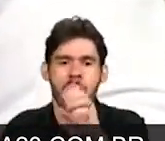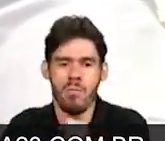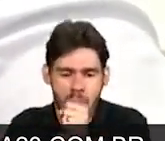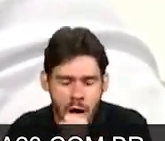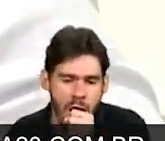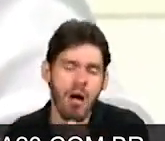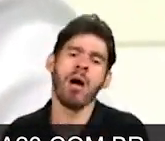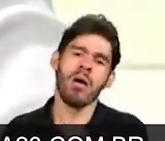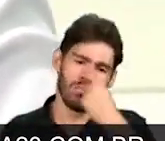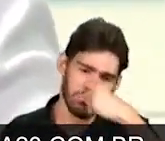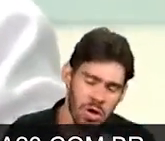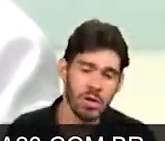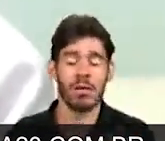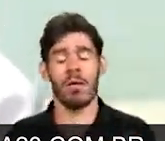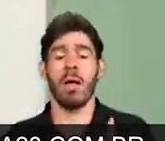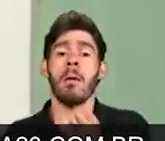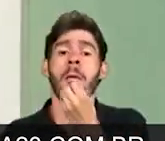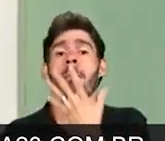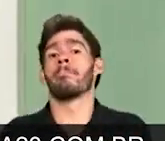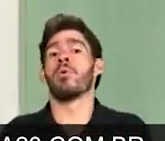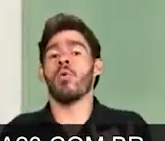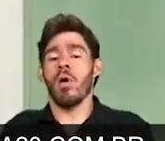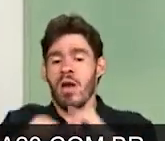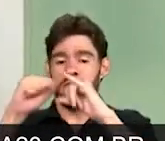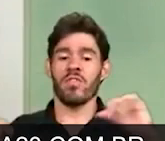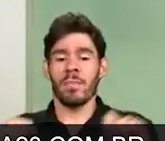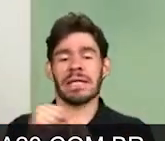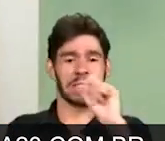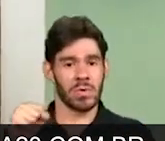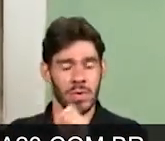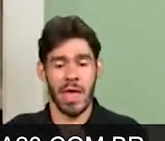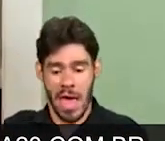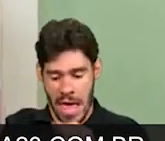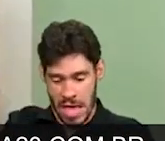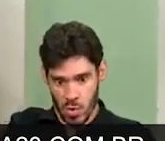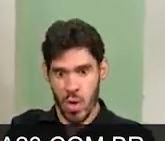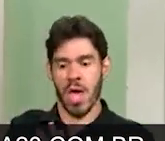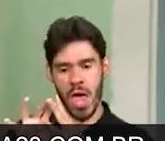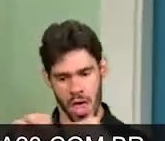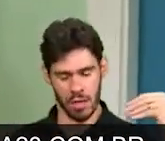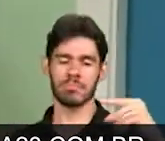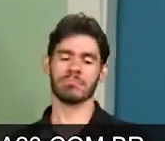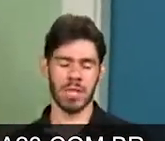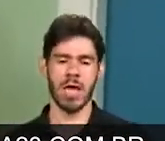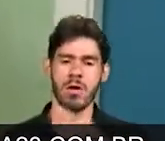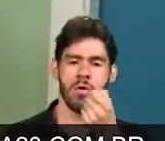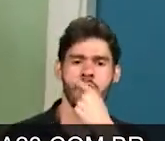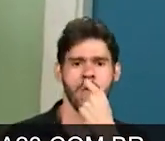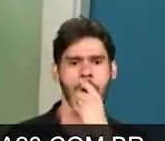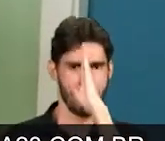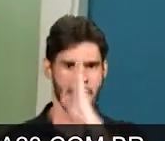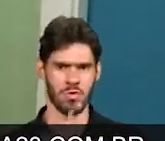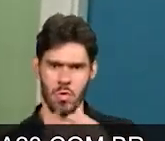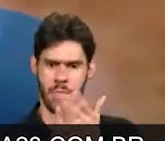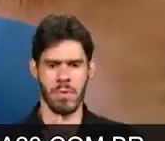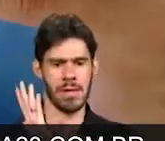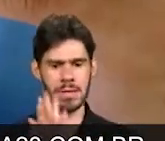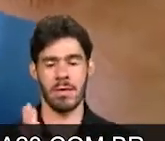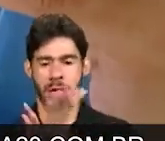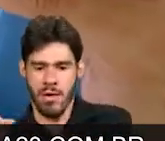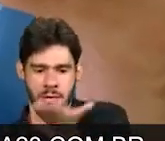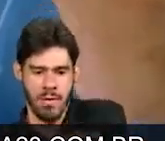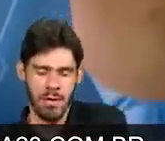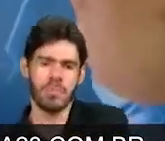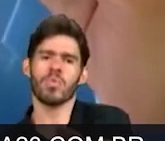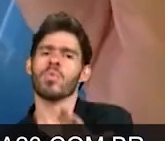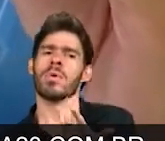ou espirro. A boa notícia é que a doença tem cura e a medicação é de graça. O tratamento pode durar